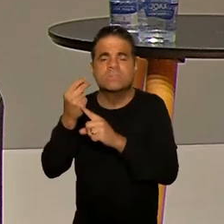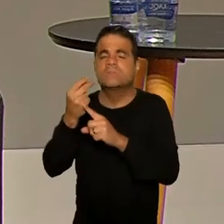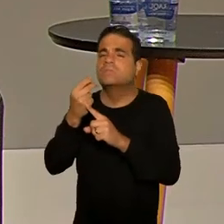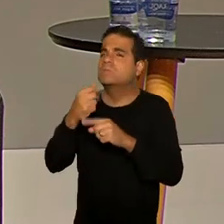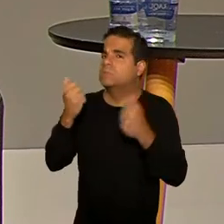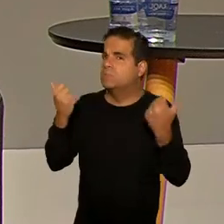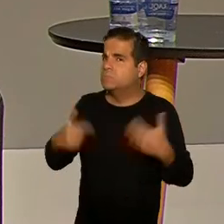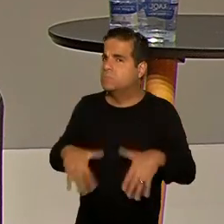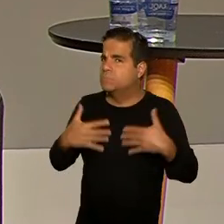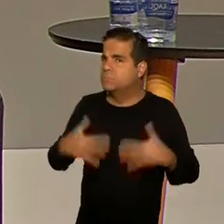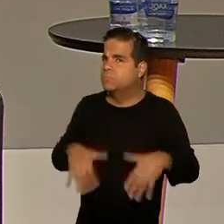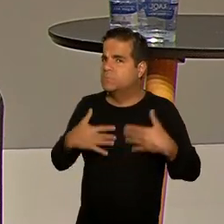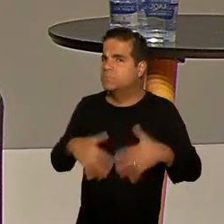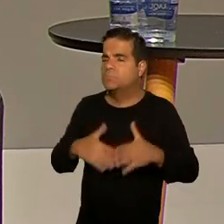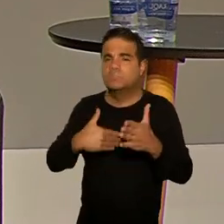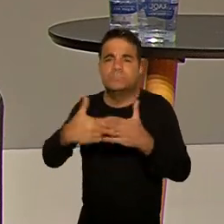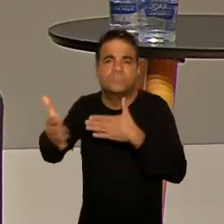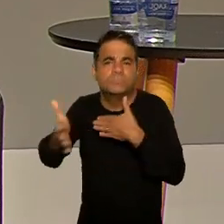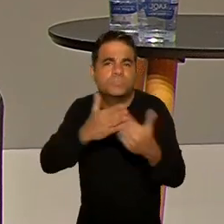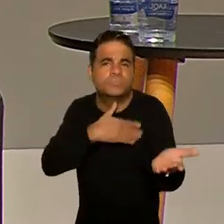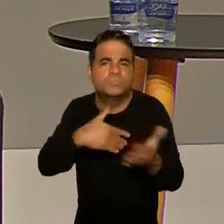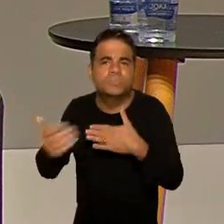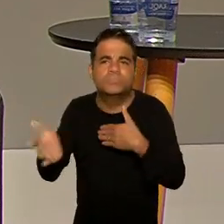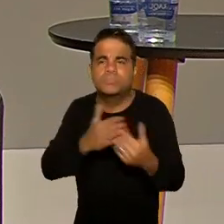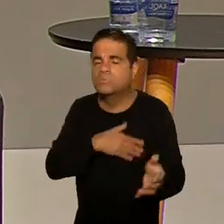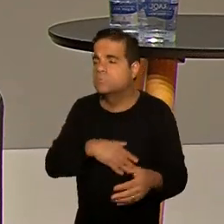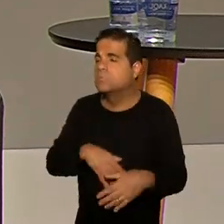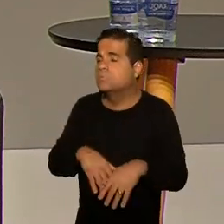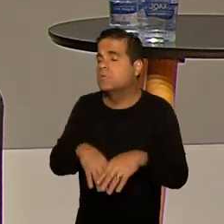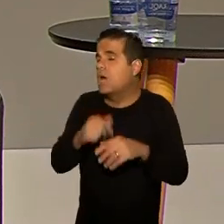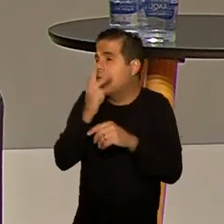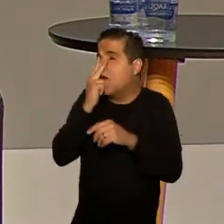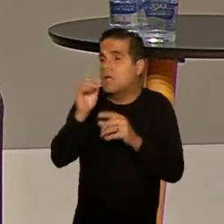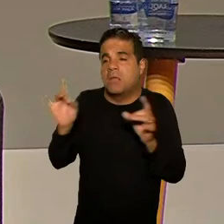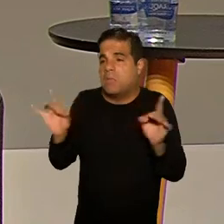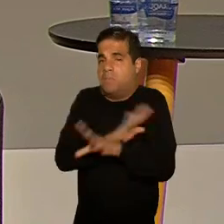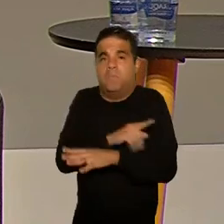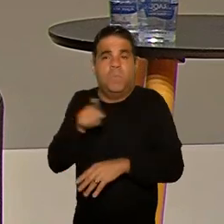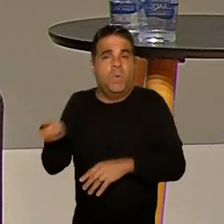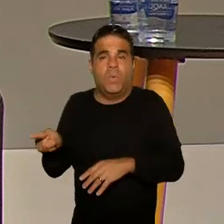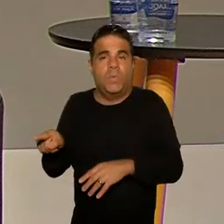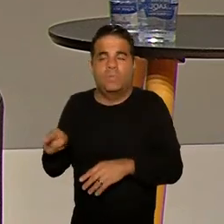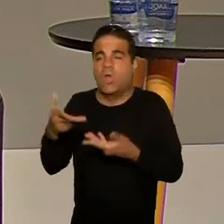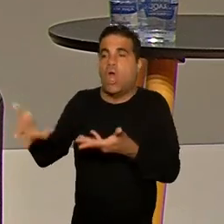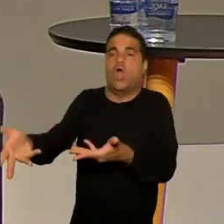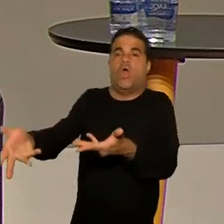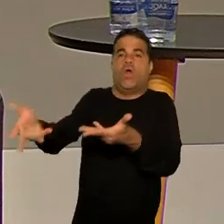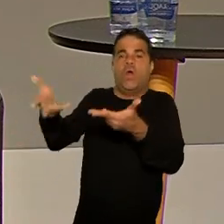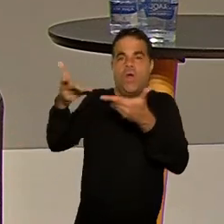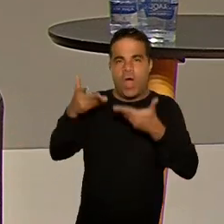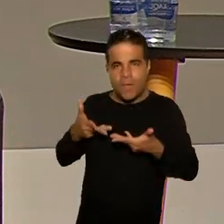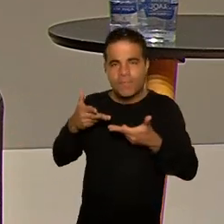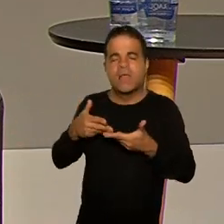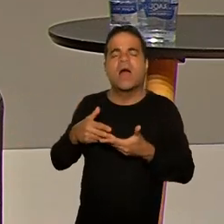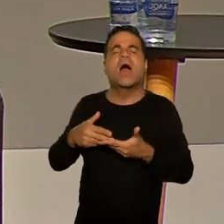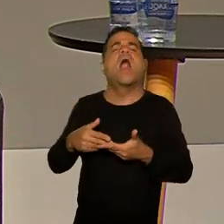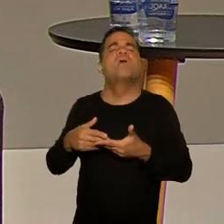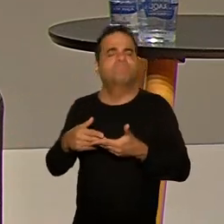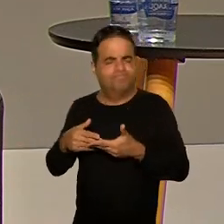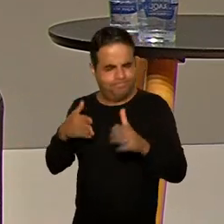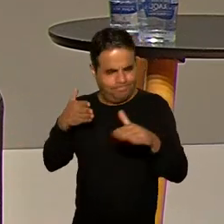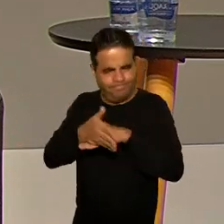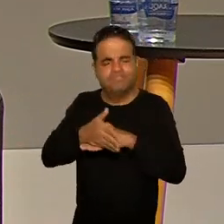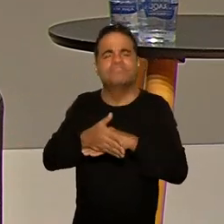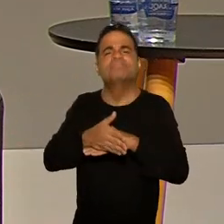com a linguagem que for ela talvez esteja menos apta a convidar os seus alunos a também se